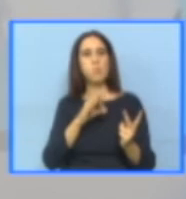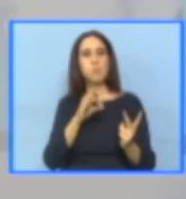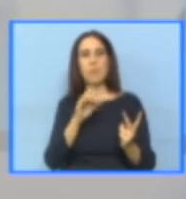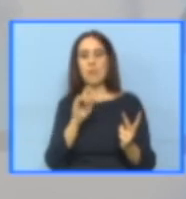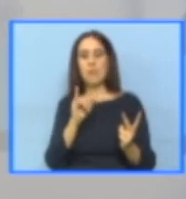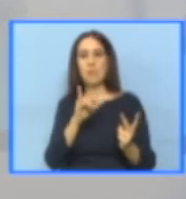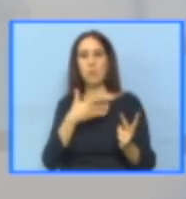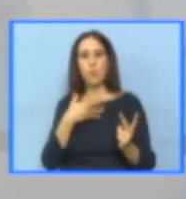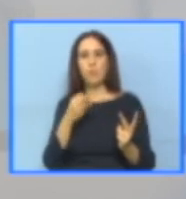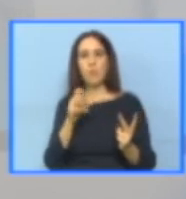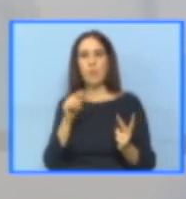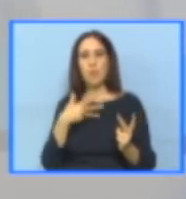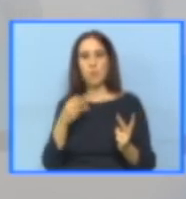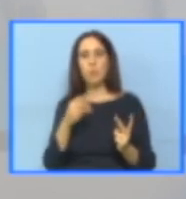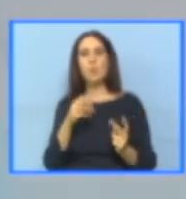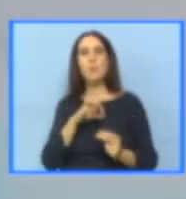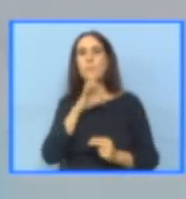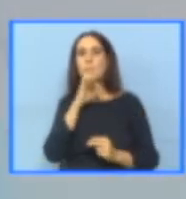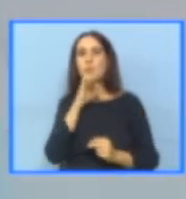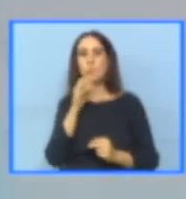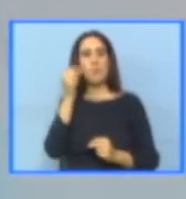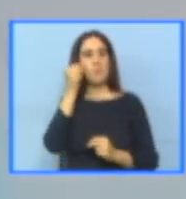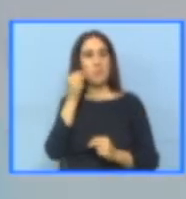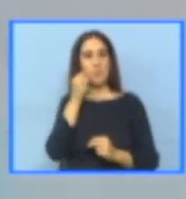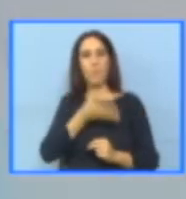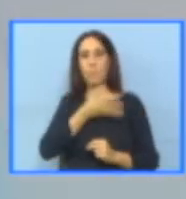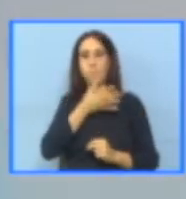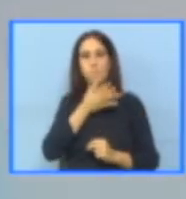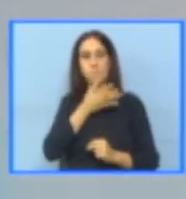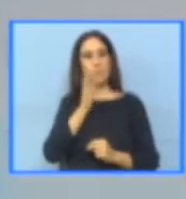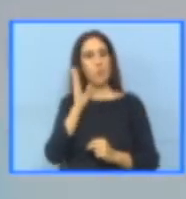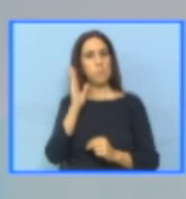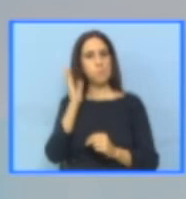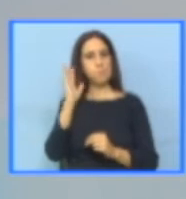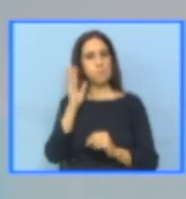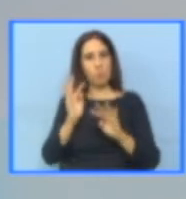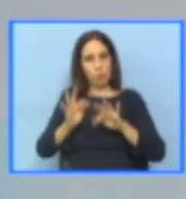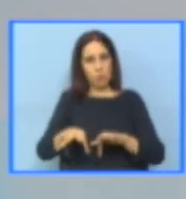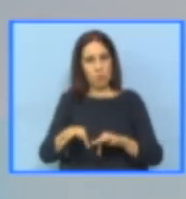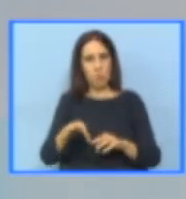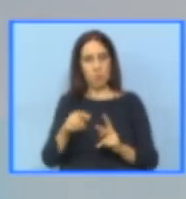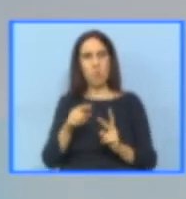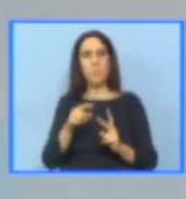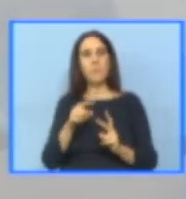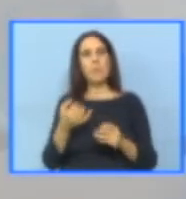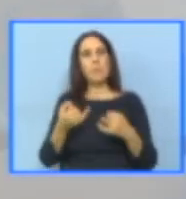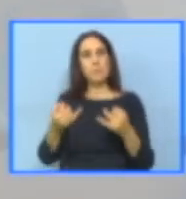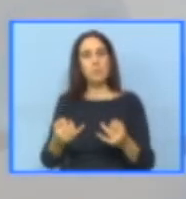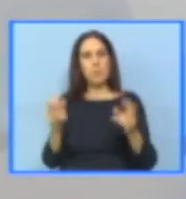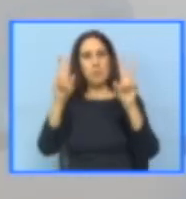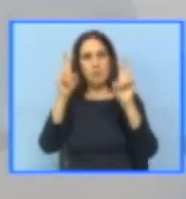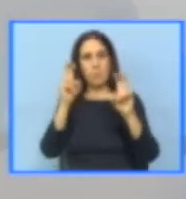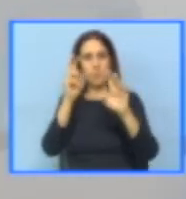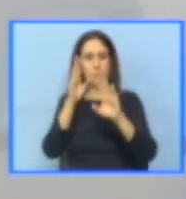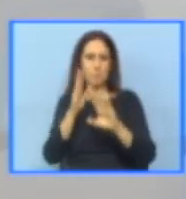Sr. Dom Ilídio Leandro, Bispo de Viseu, na conclusão, e depois vamos parcelizar os temas como se eles